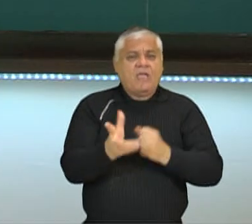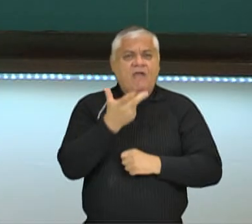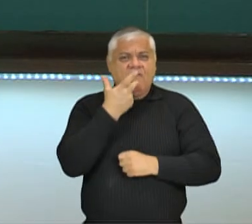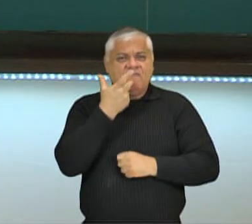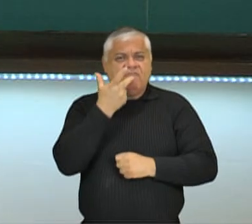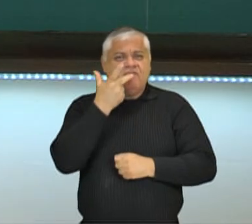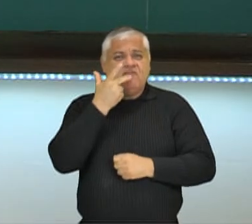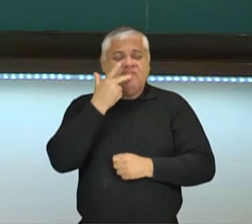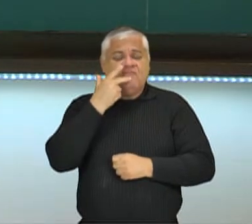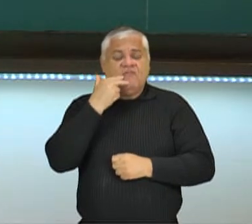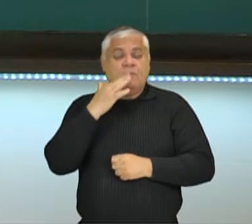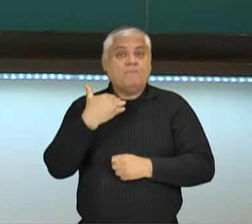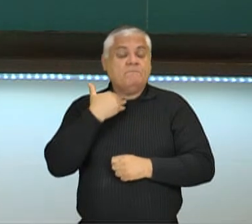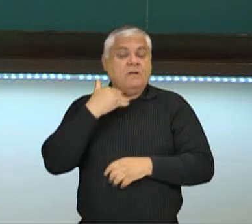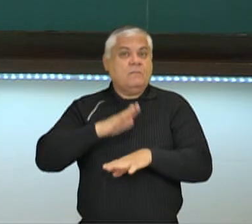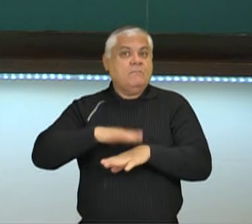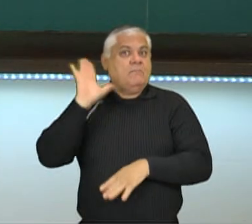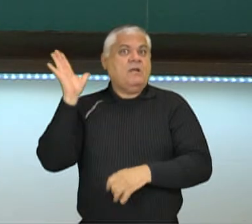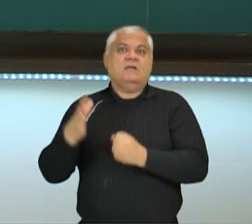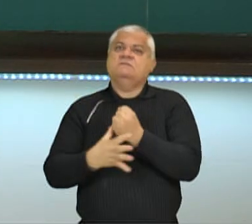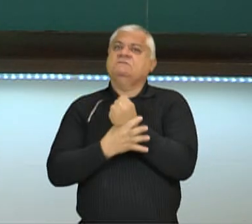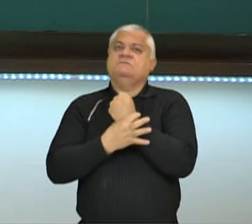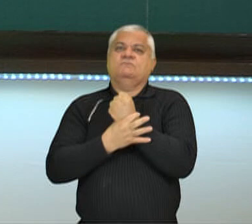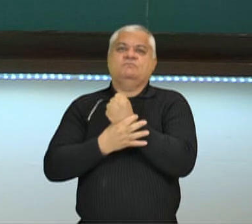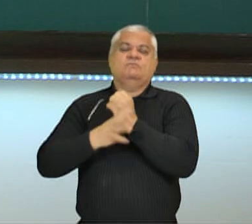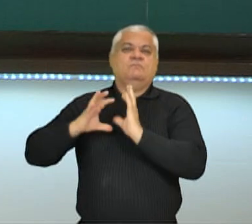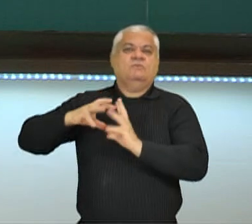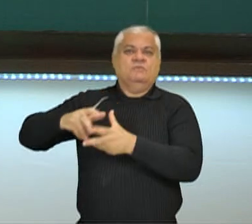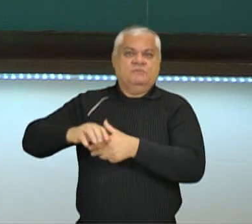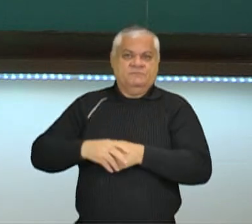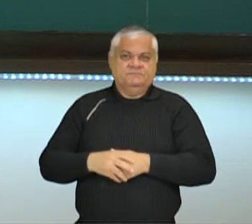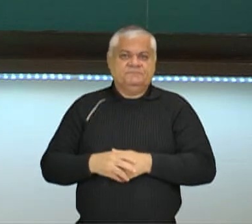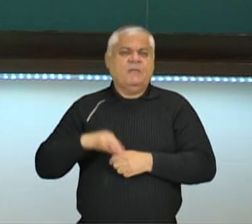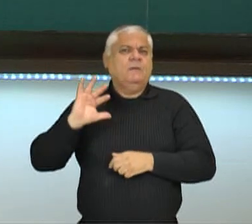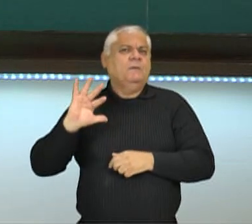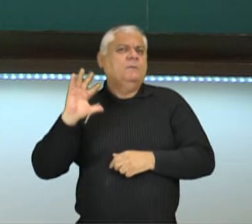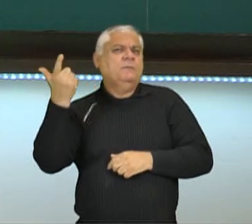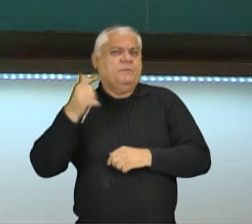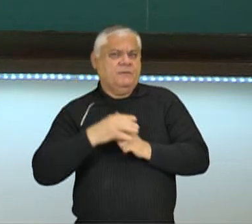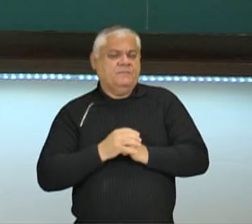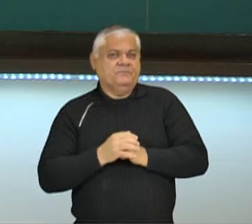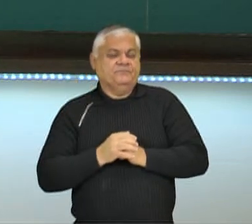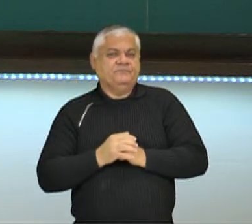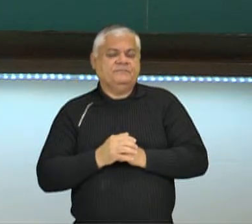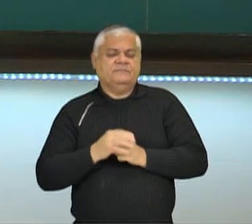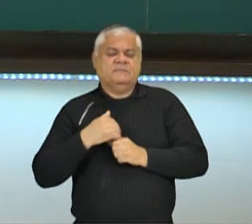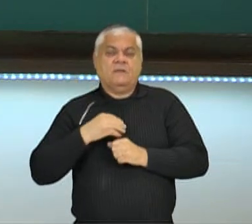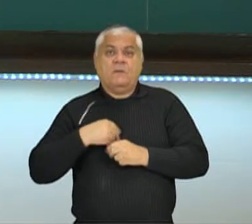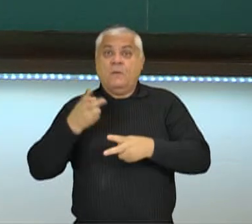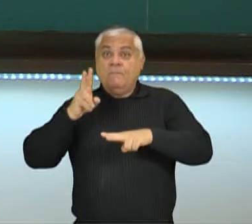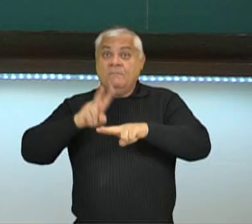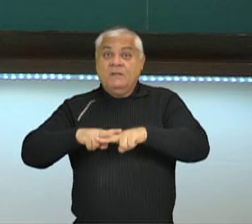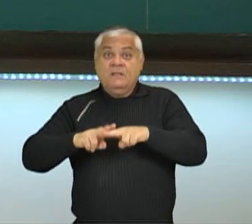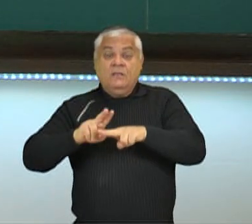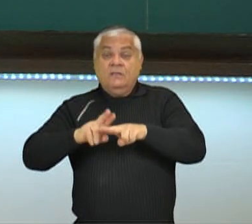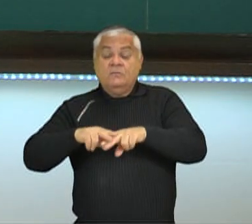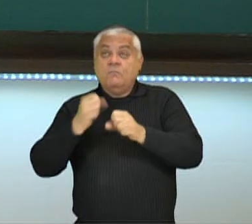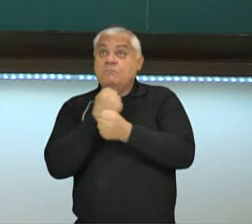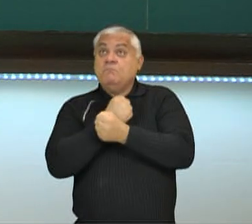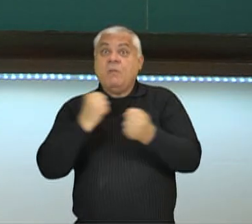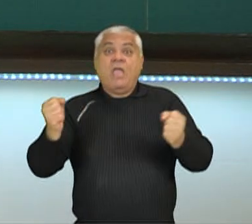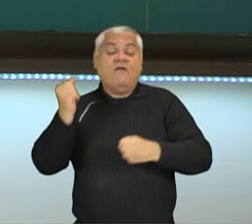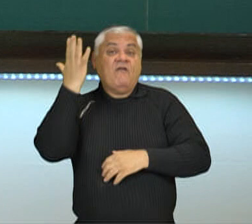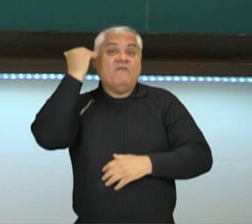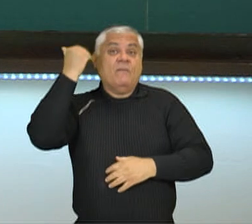o banco mais seguro do mundo. O que que aconteceu? Em um dos maiores presídios do Peru,